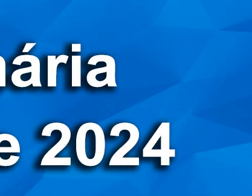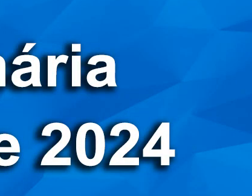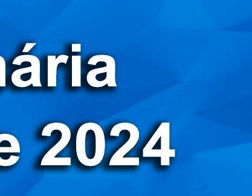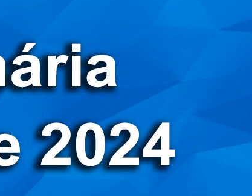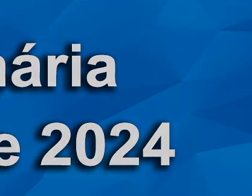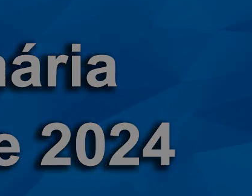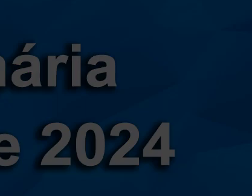noite